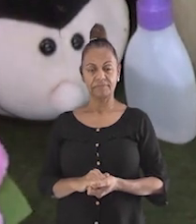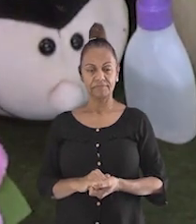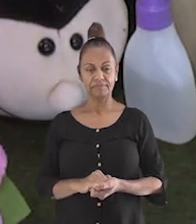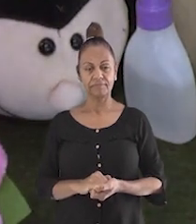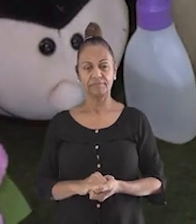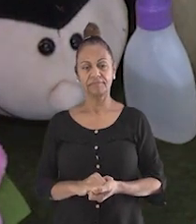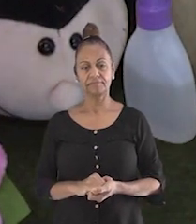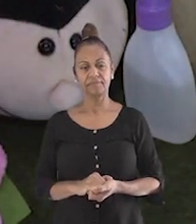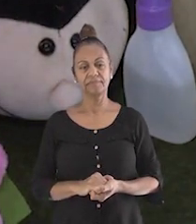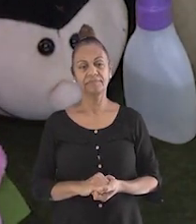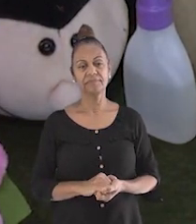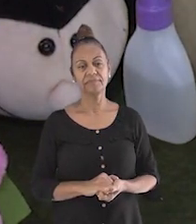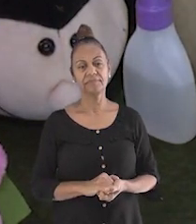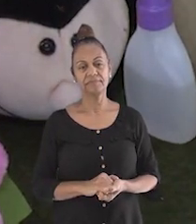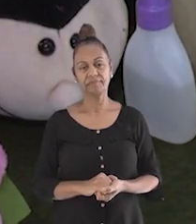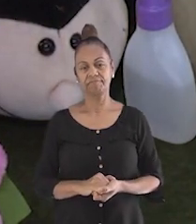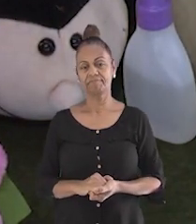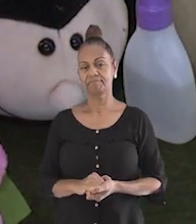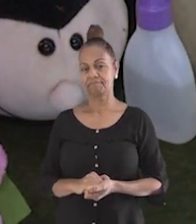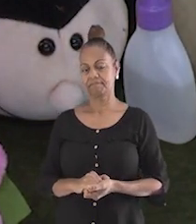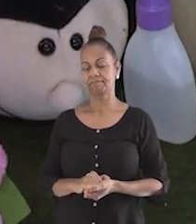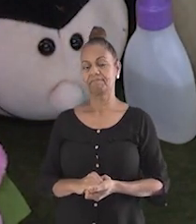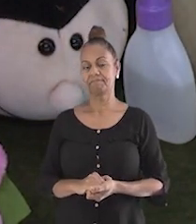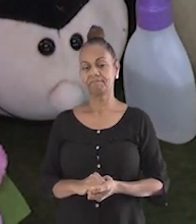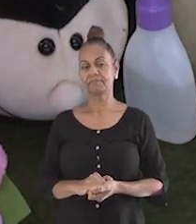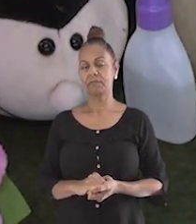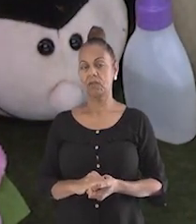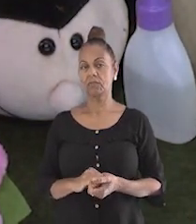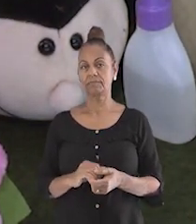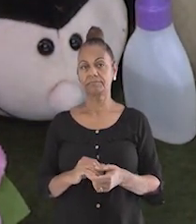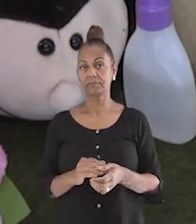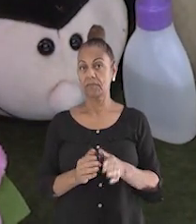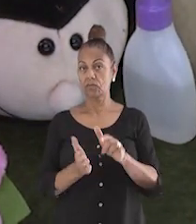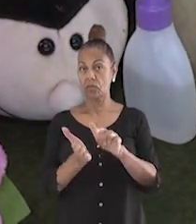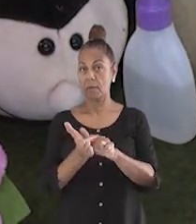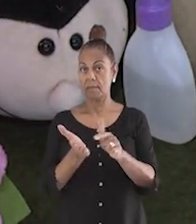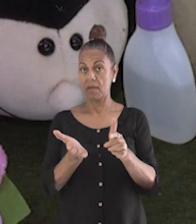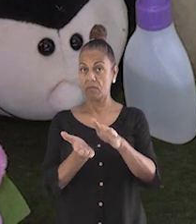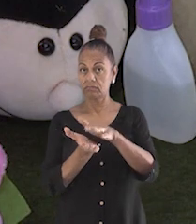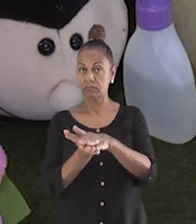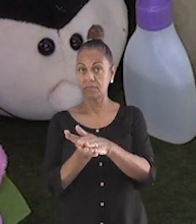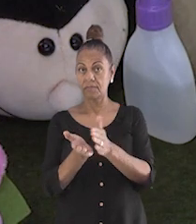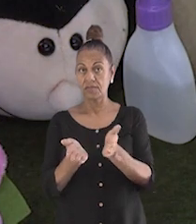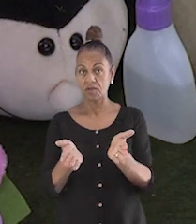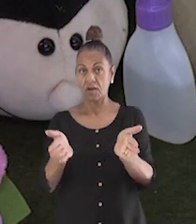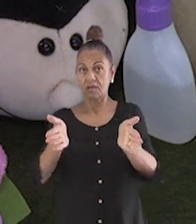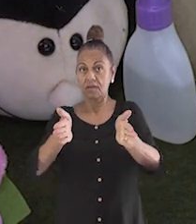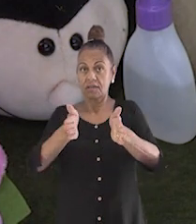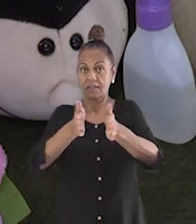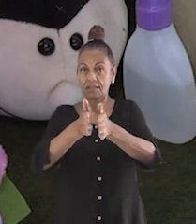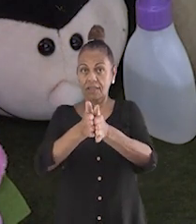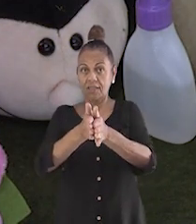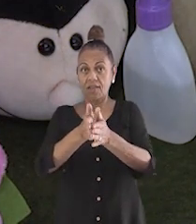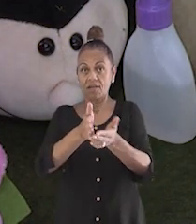e dobrar essa folha ao meio, exatamente onde você desenhou,